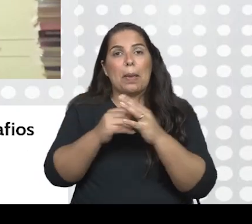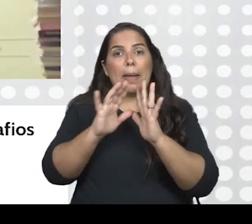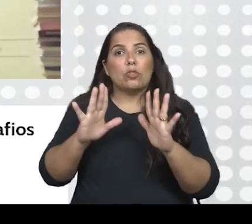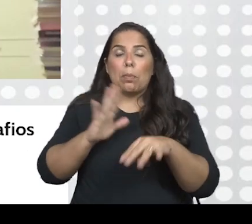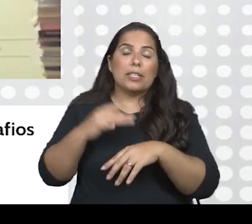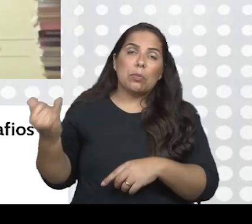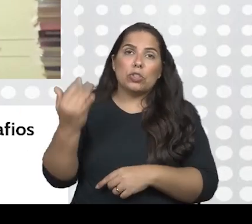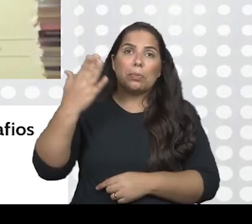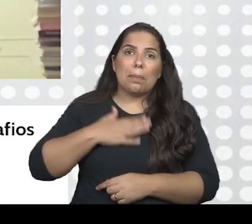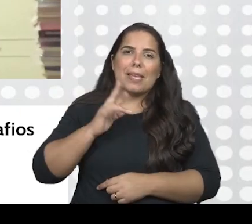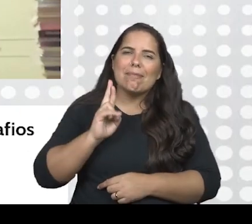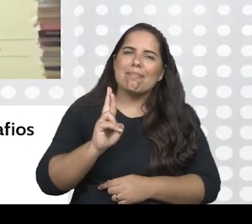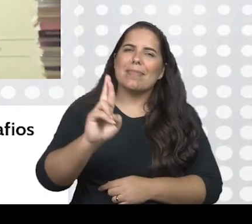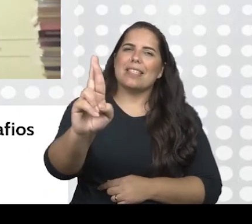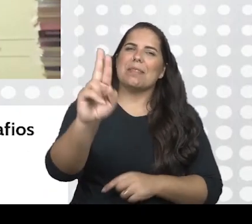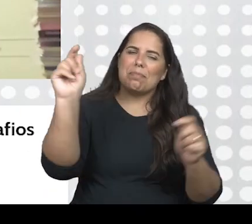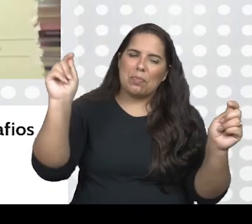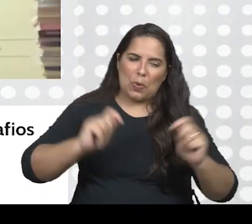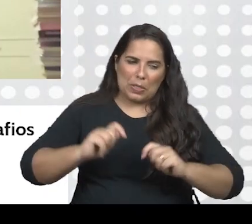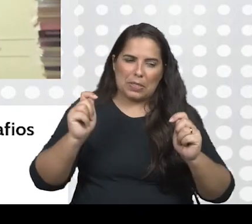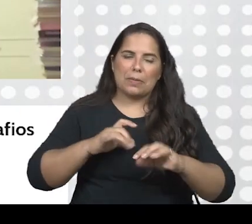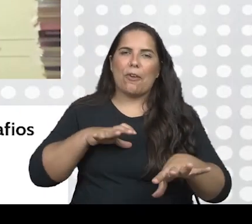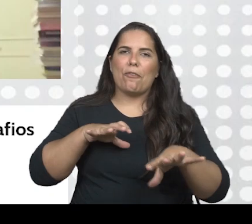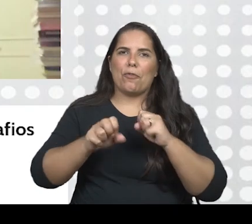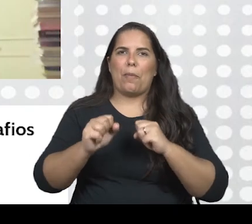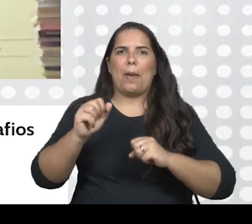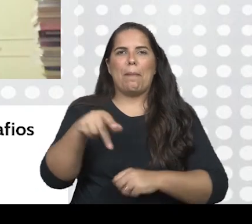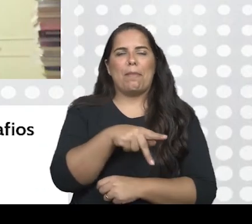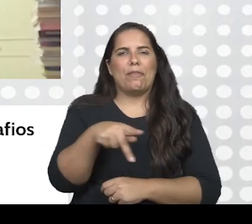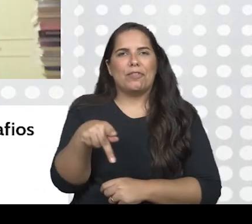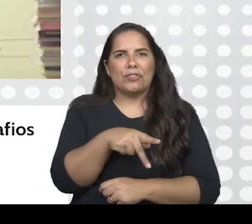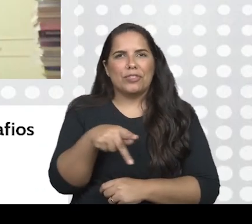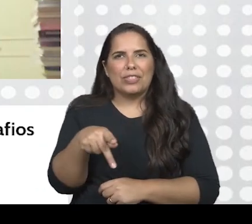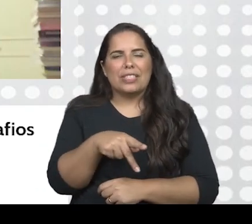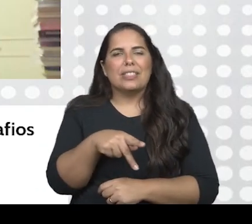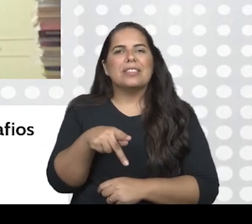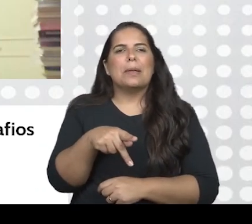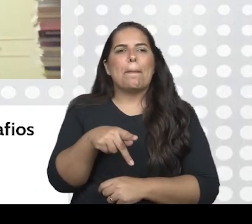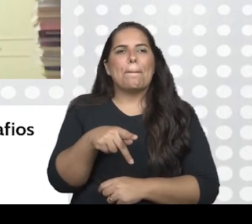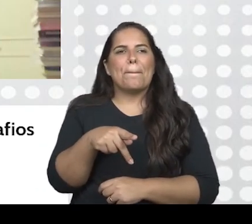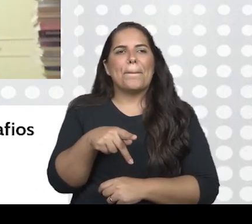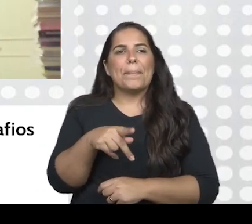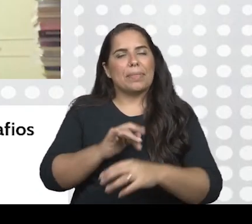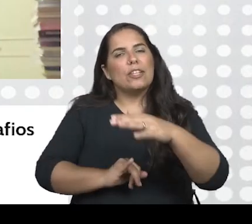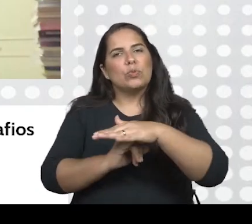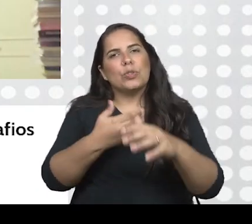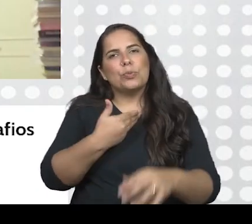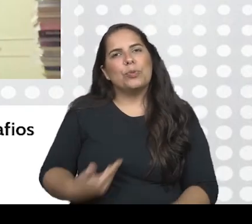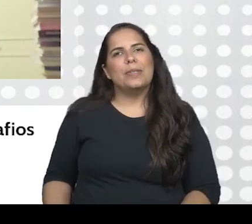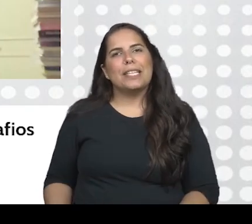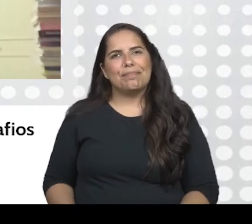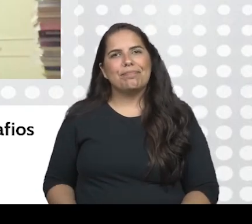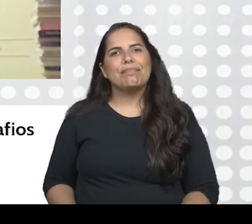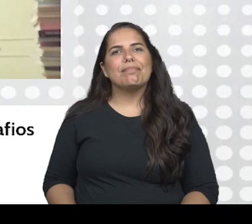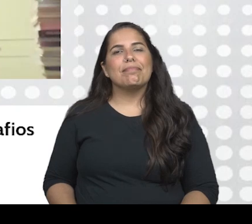que eles representam a possibilidade de formarmos professores em instituição pública,